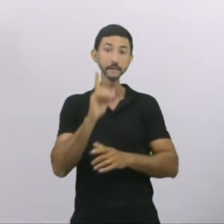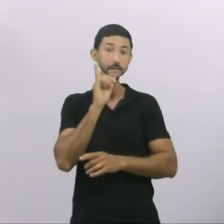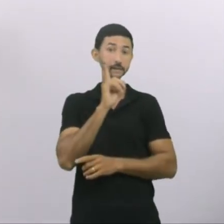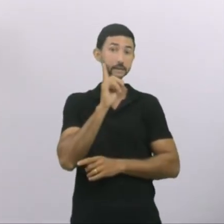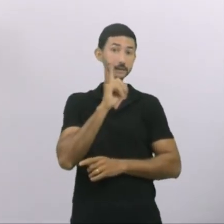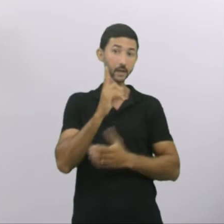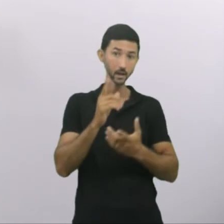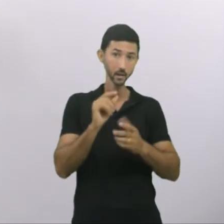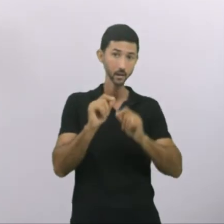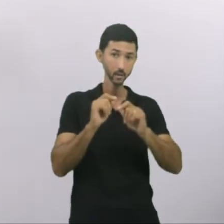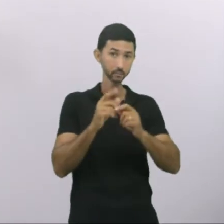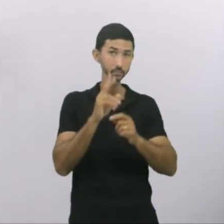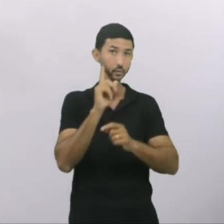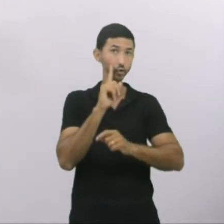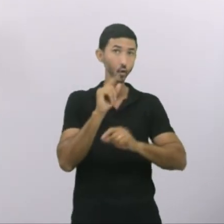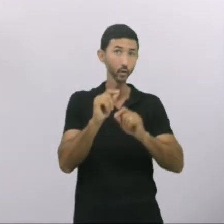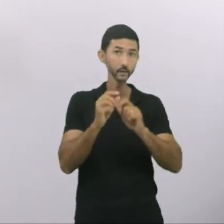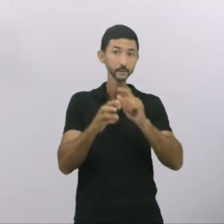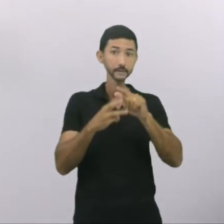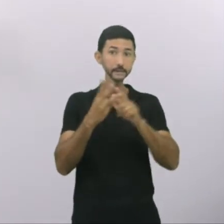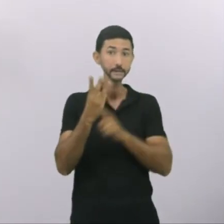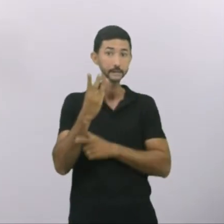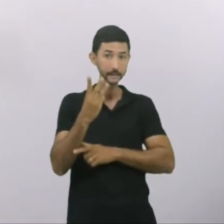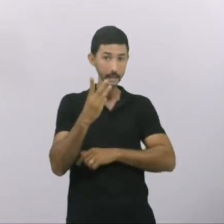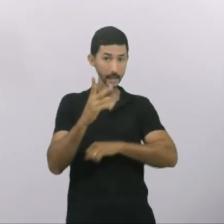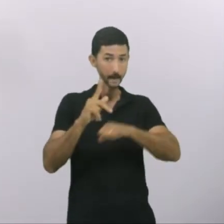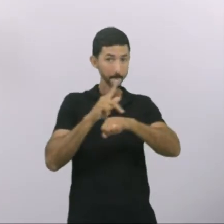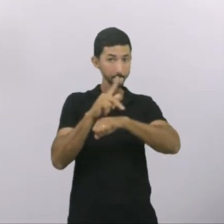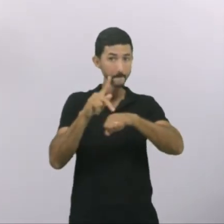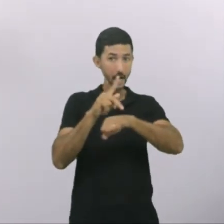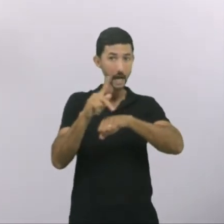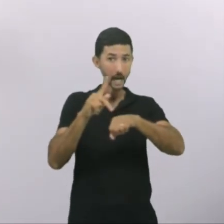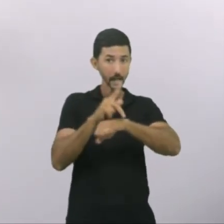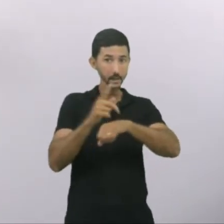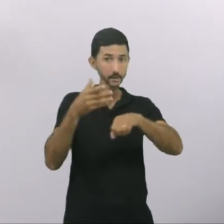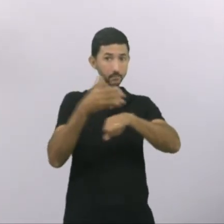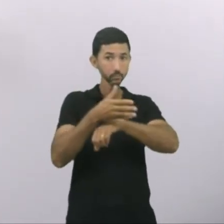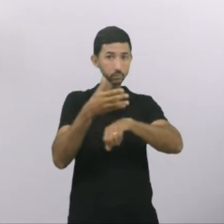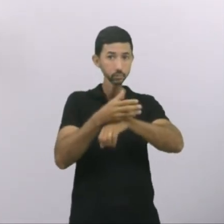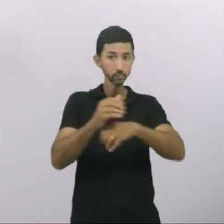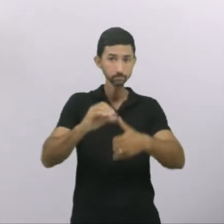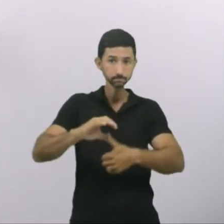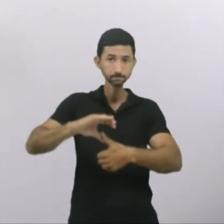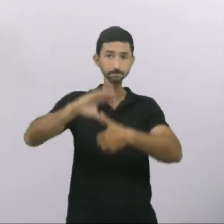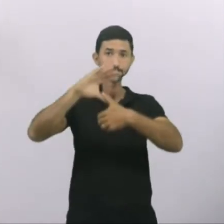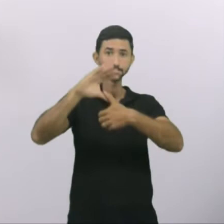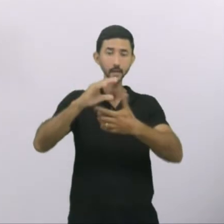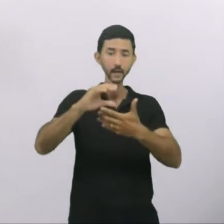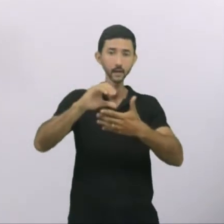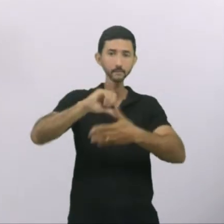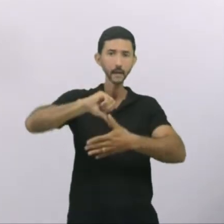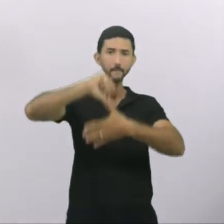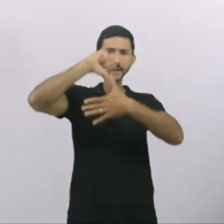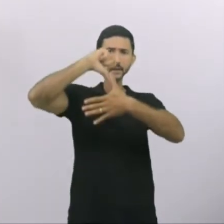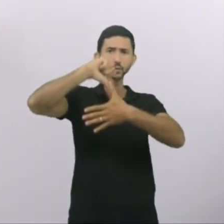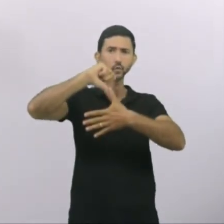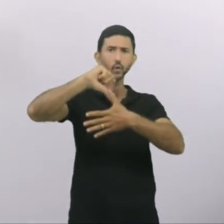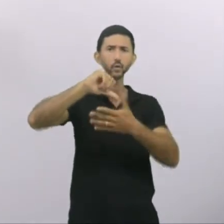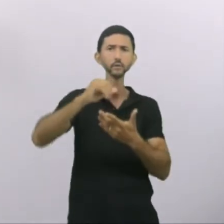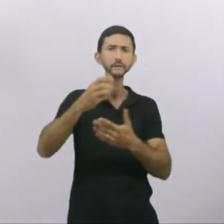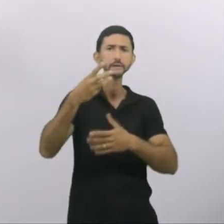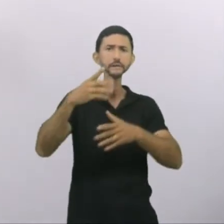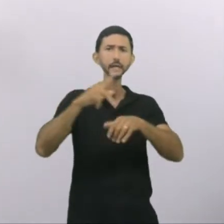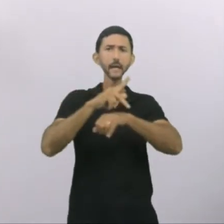Norte-americano. 3 países fazem parte da América do Norte. Quais são, professor, os